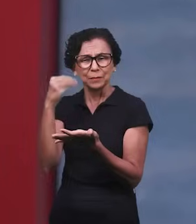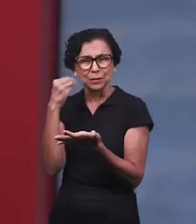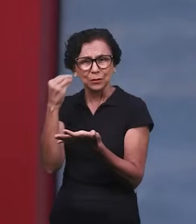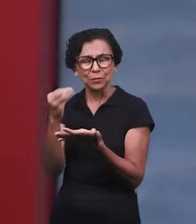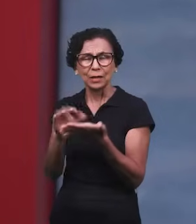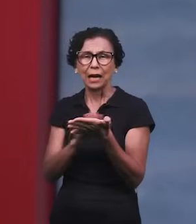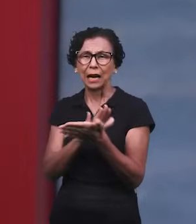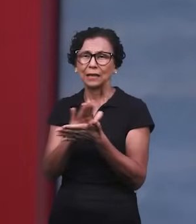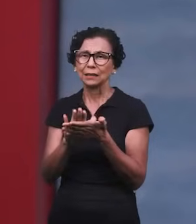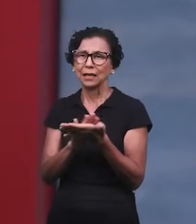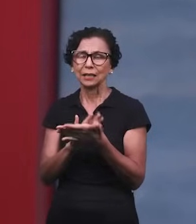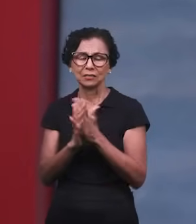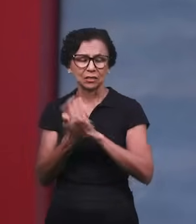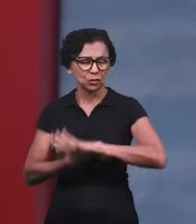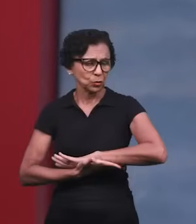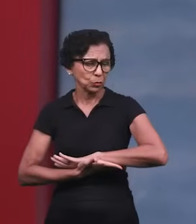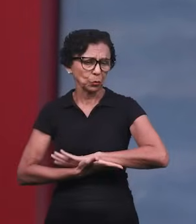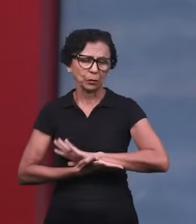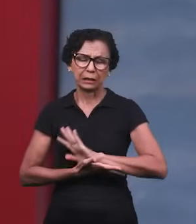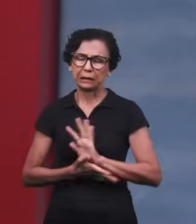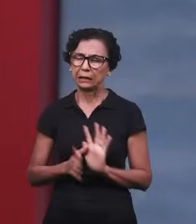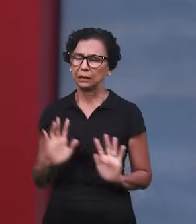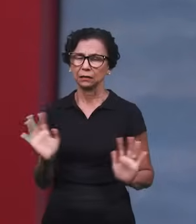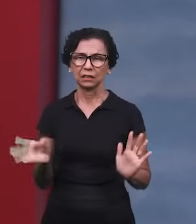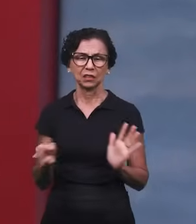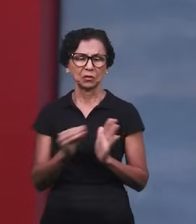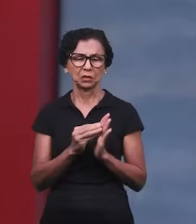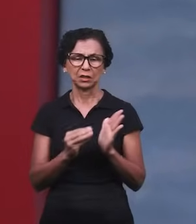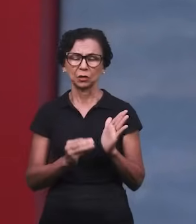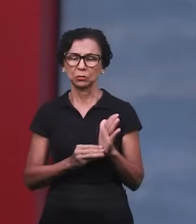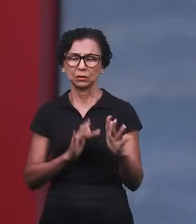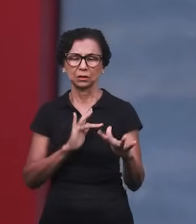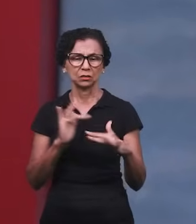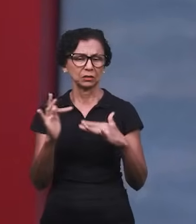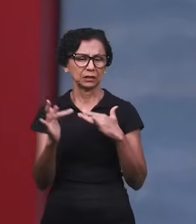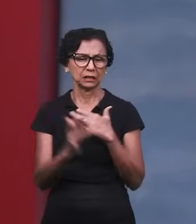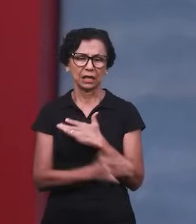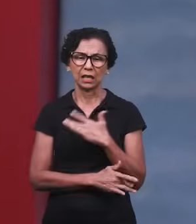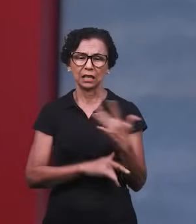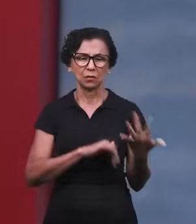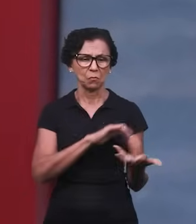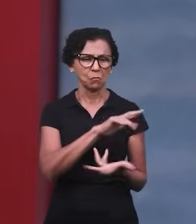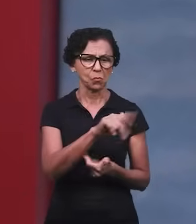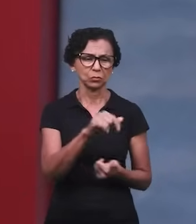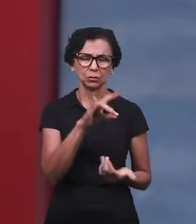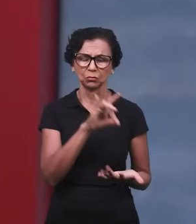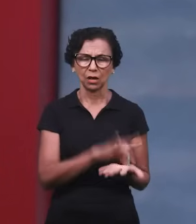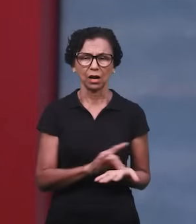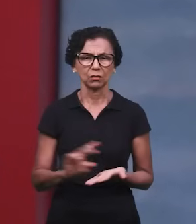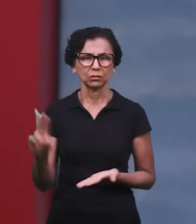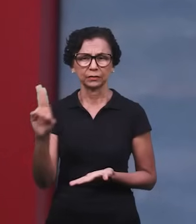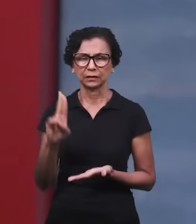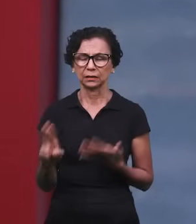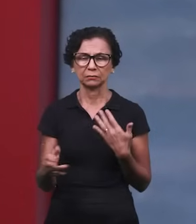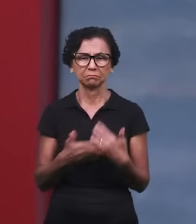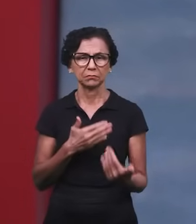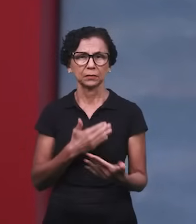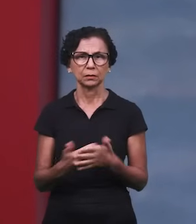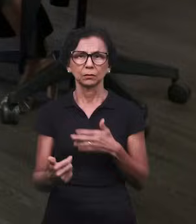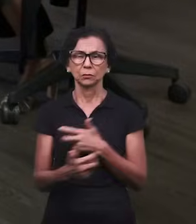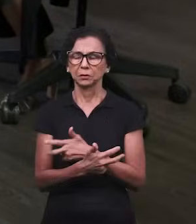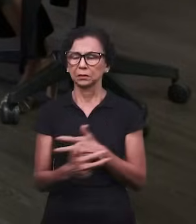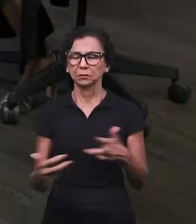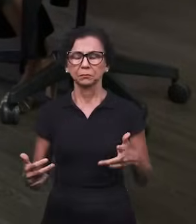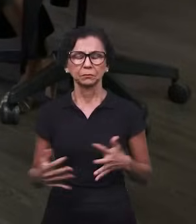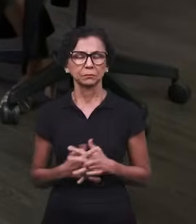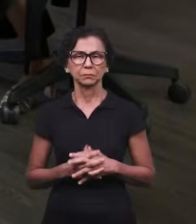nos abalar. Seja conteúdos das redes sociais, seja esse mundo atual, seja a universidade, seja tudo isso.